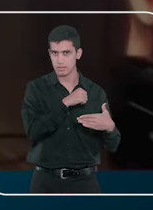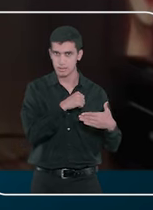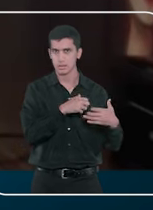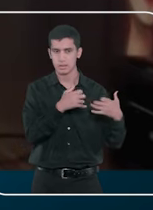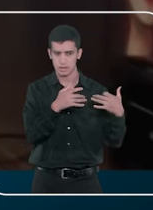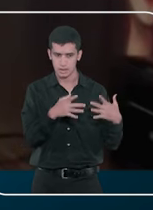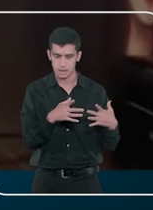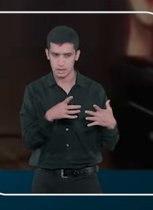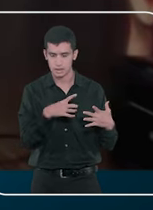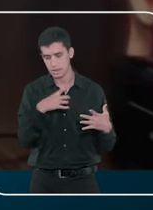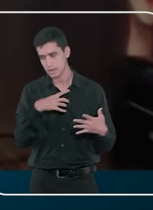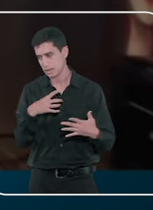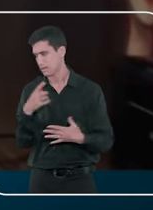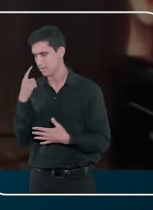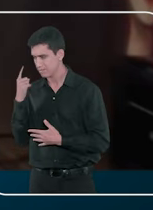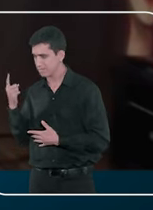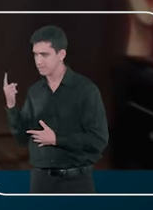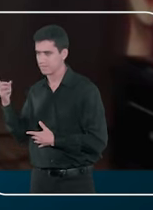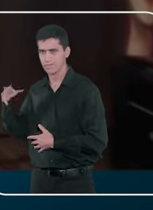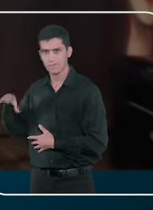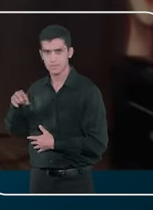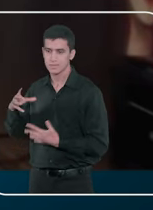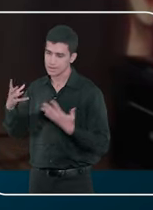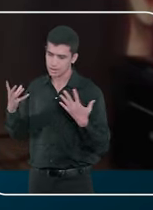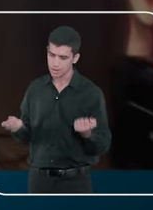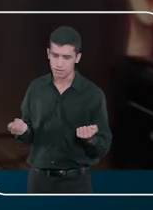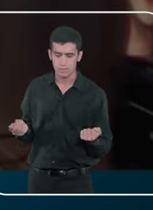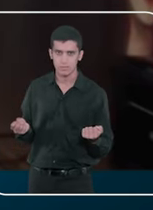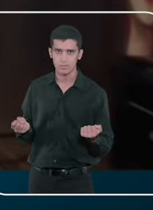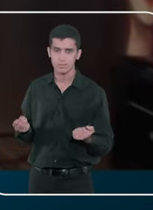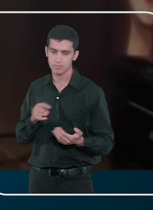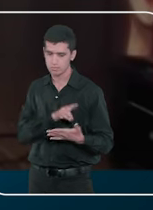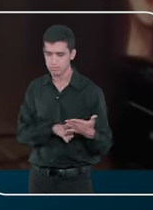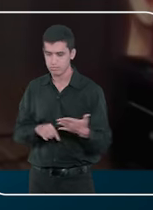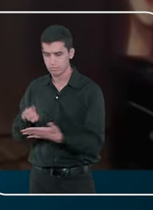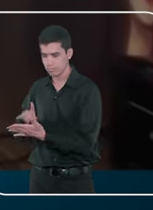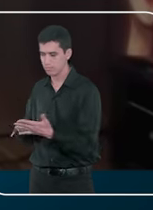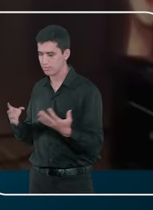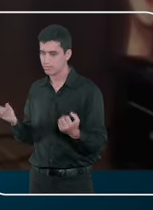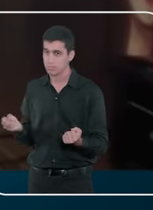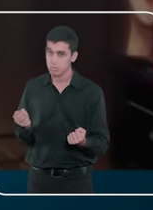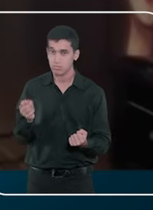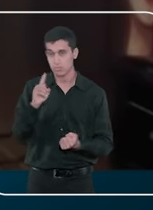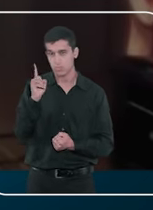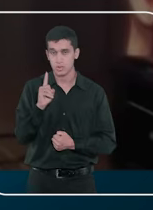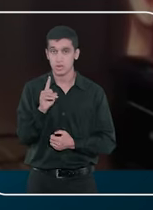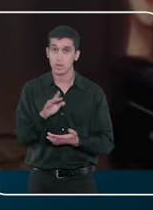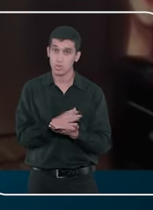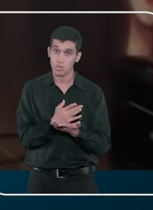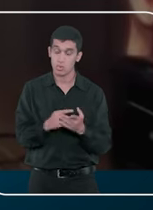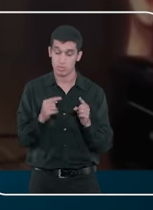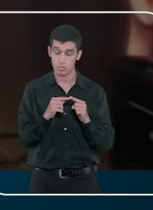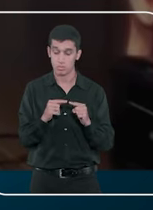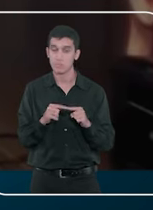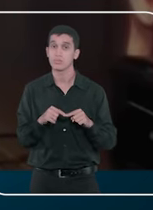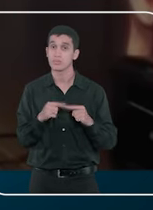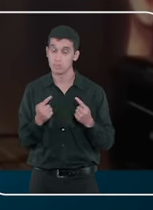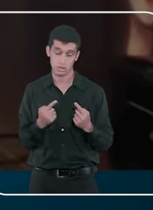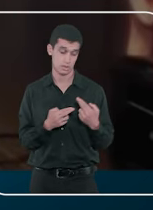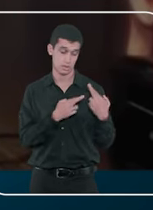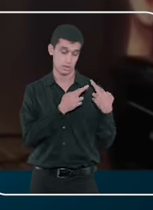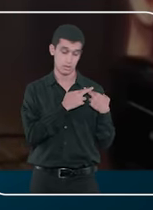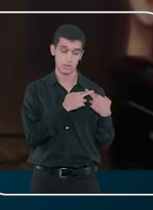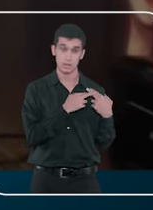negócio jurídico. E aqui lembremos algumas situações referentes tanto à